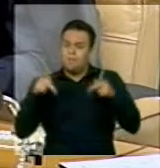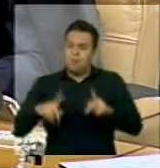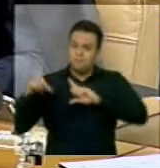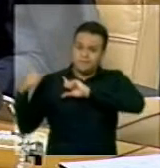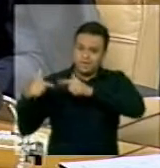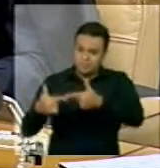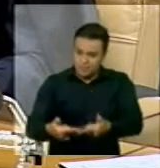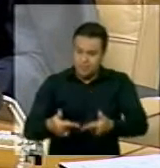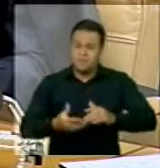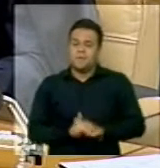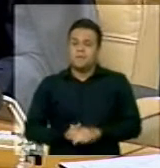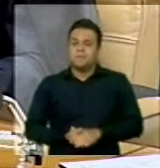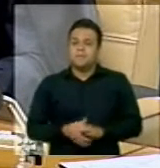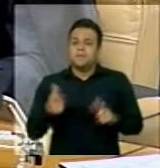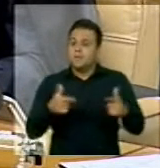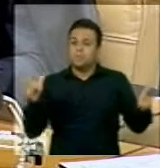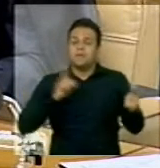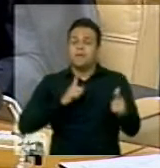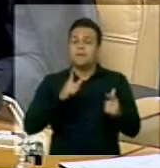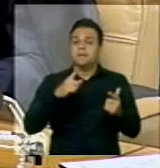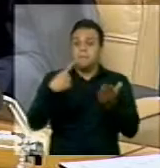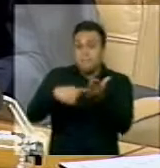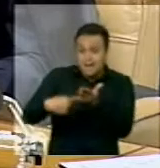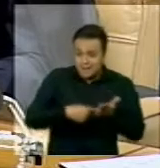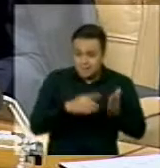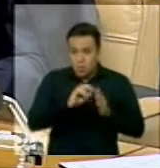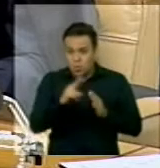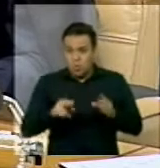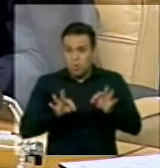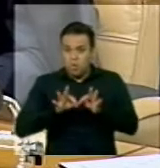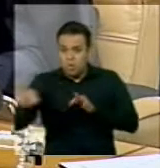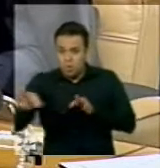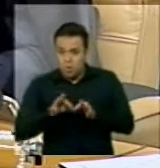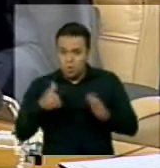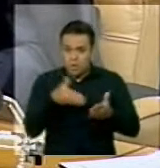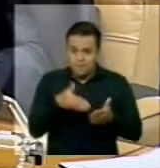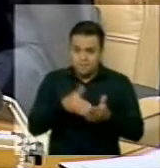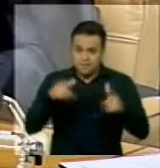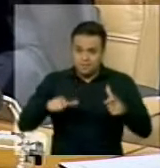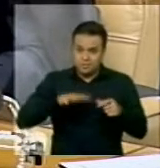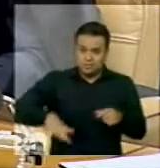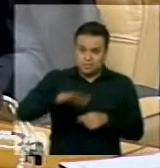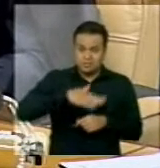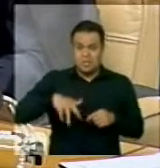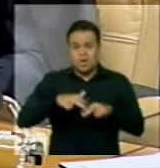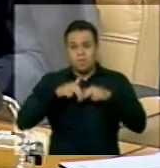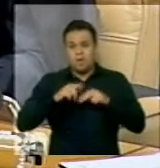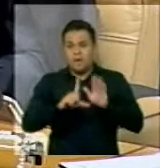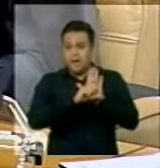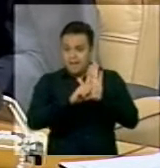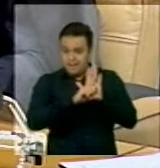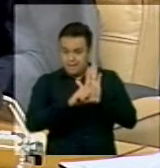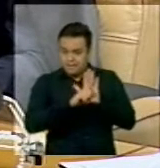sem nenhuma disposição sobre delimitação e demarcação de terras a essa população. Logo, a lei, que seria